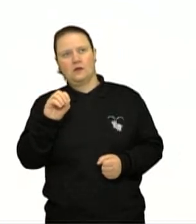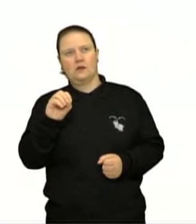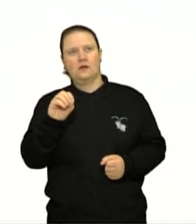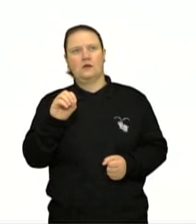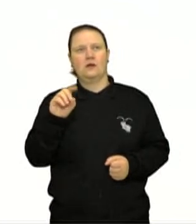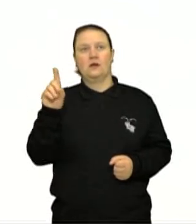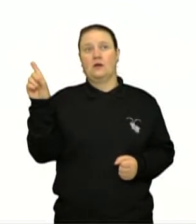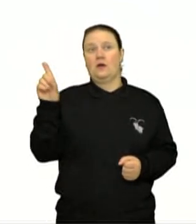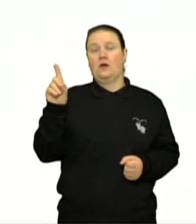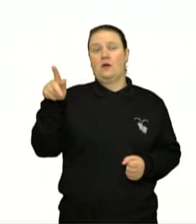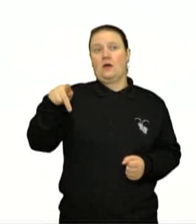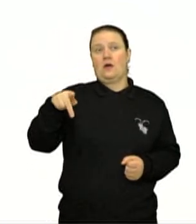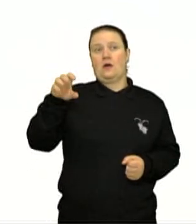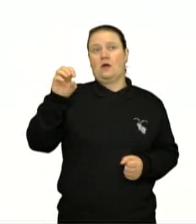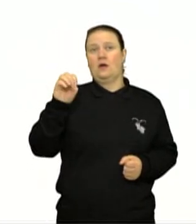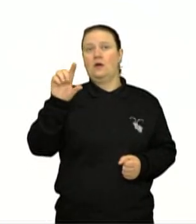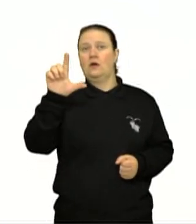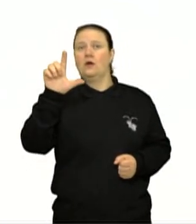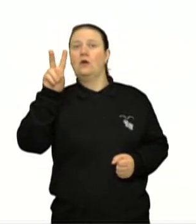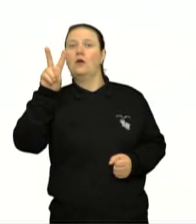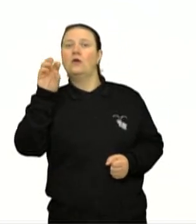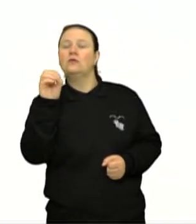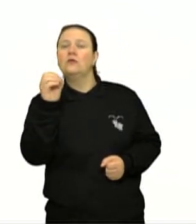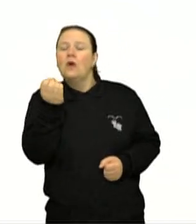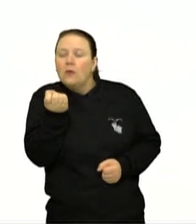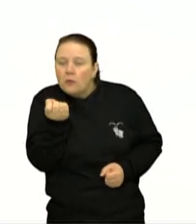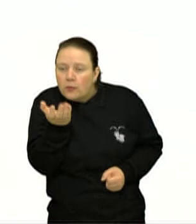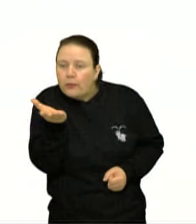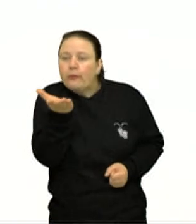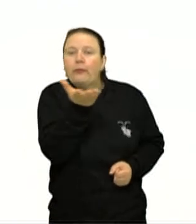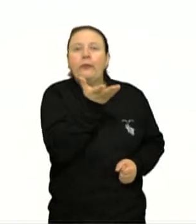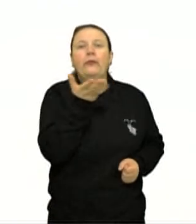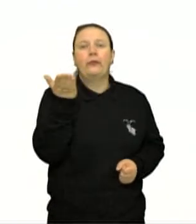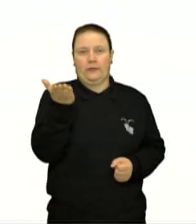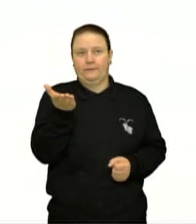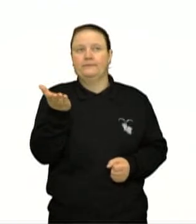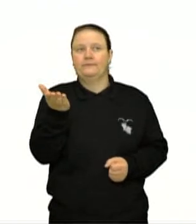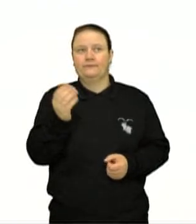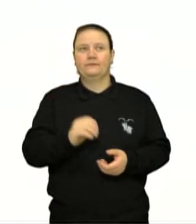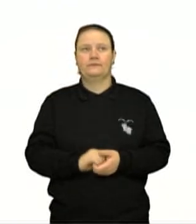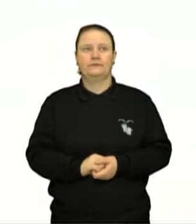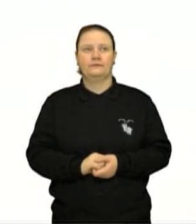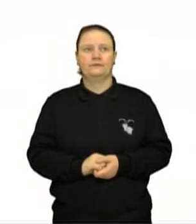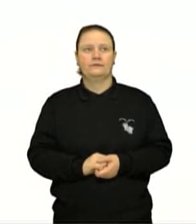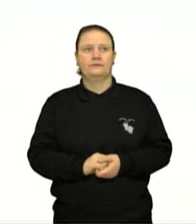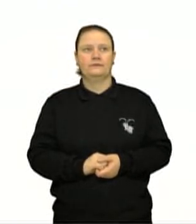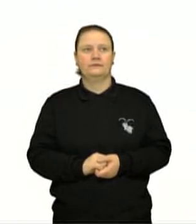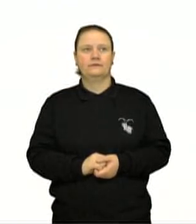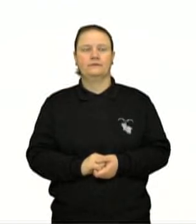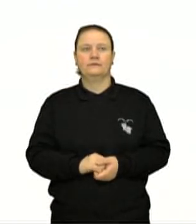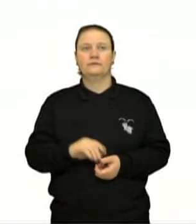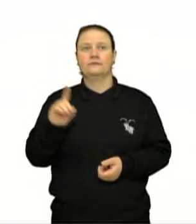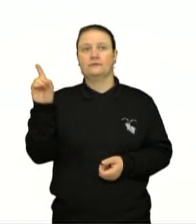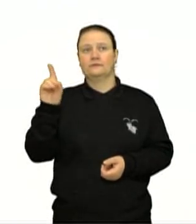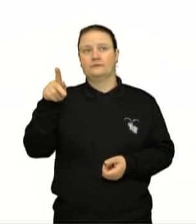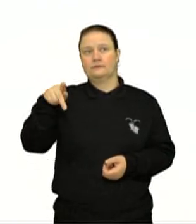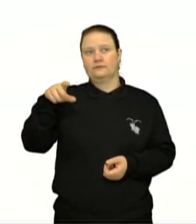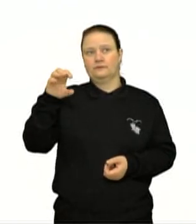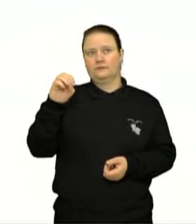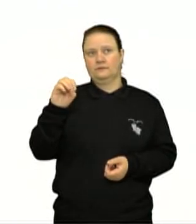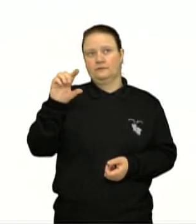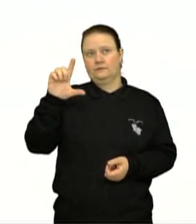pó. Vejam lá, ó, polvo, o bichinho lá, marinho, o polvo. E o polvo